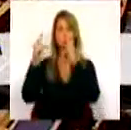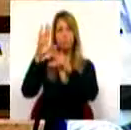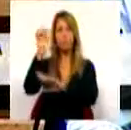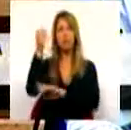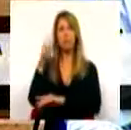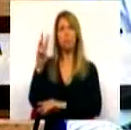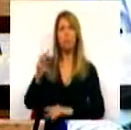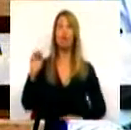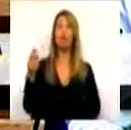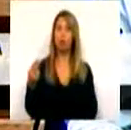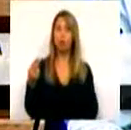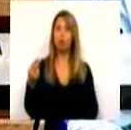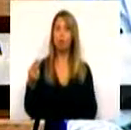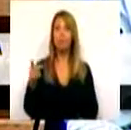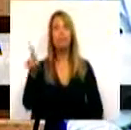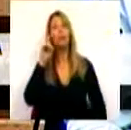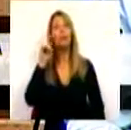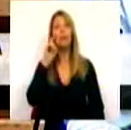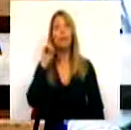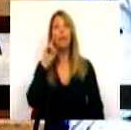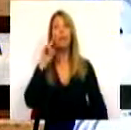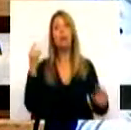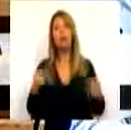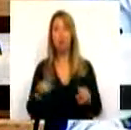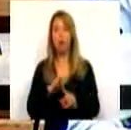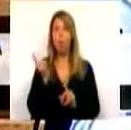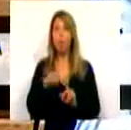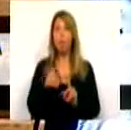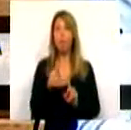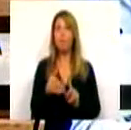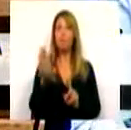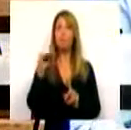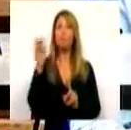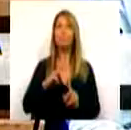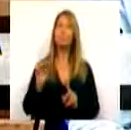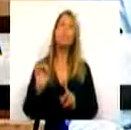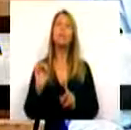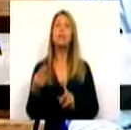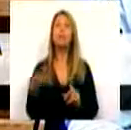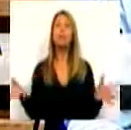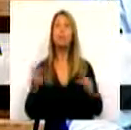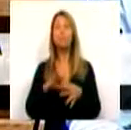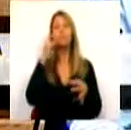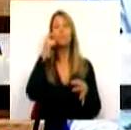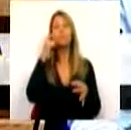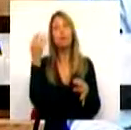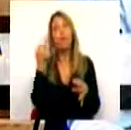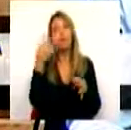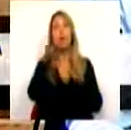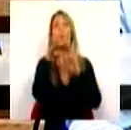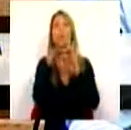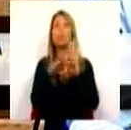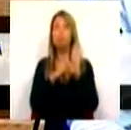euros, da garantia de termos já no próximo ano 10 milhões de euros para aquele que virá a ser o programa